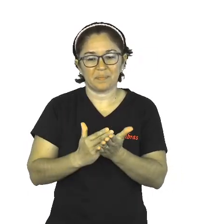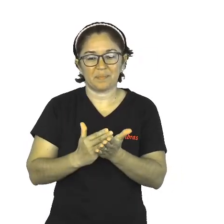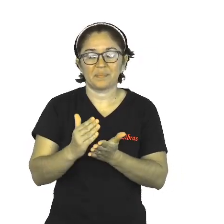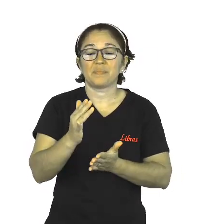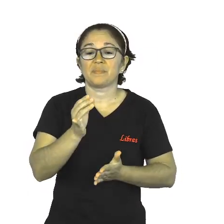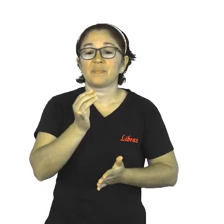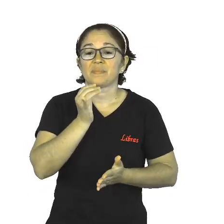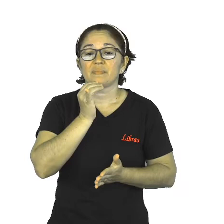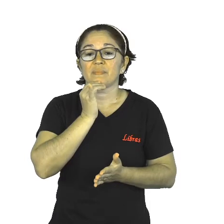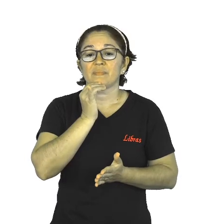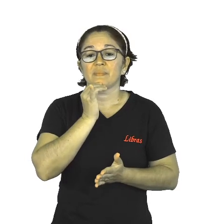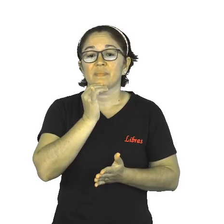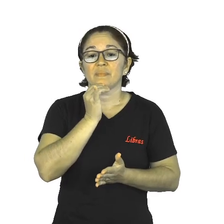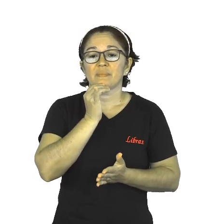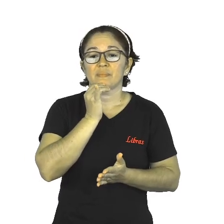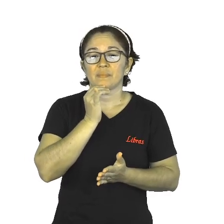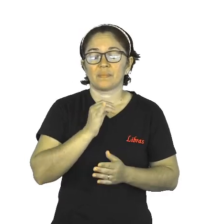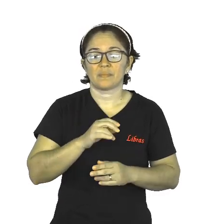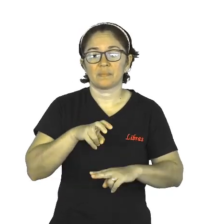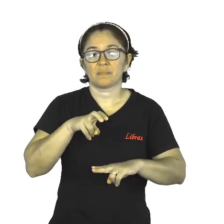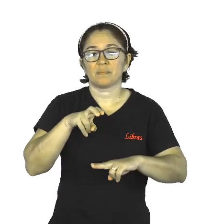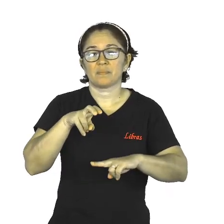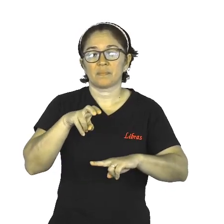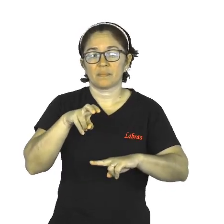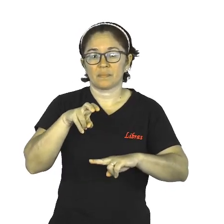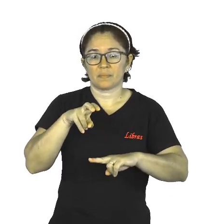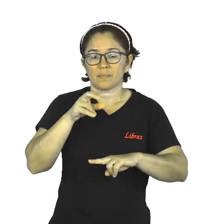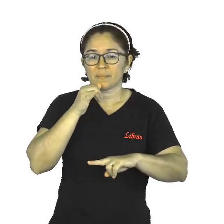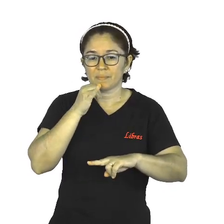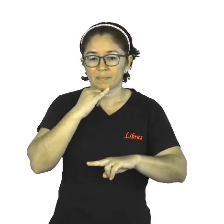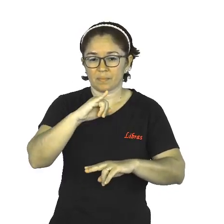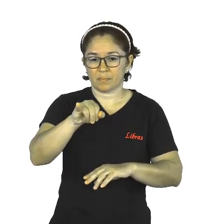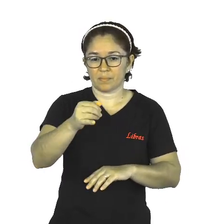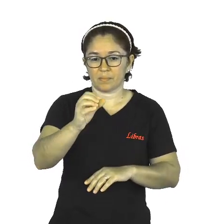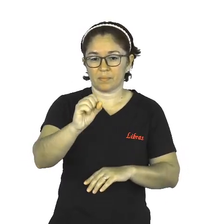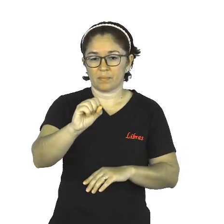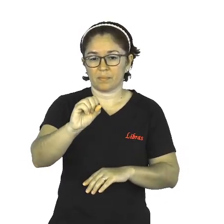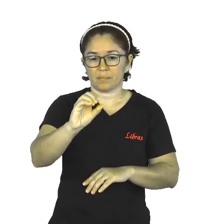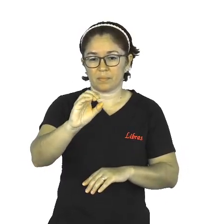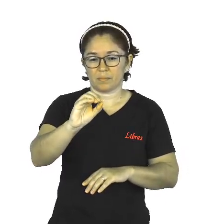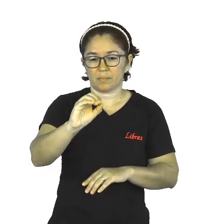está sentado ou sentada atrás do José?